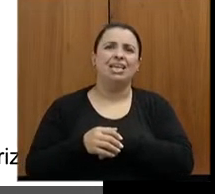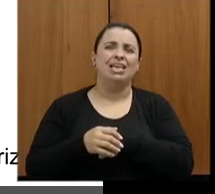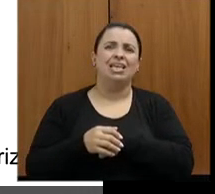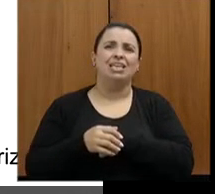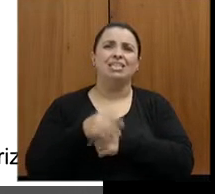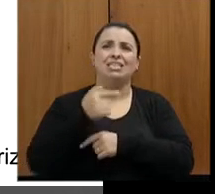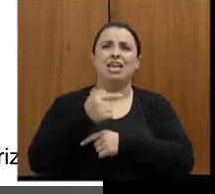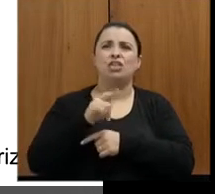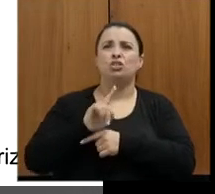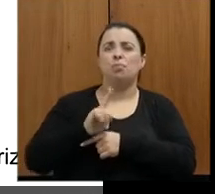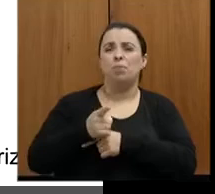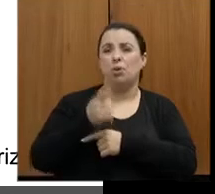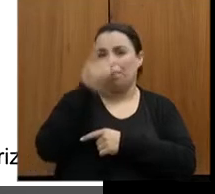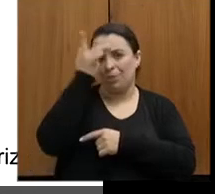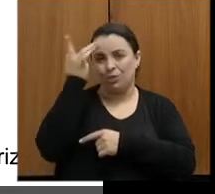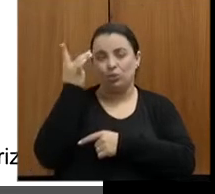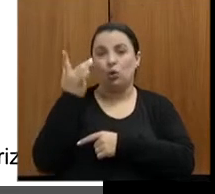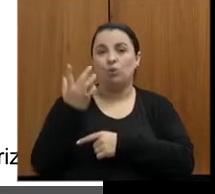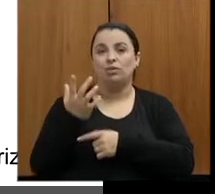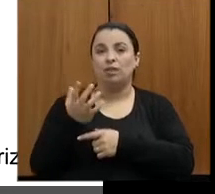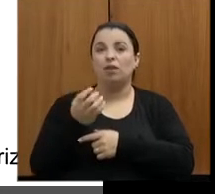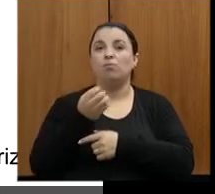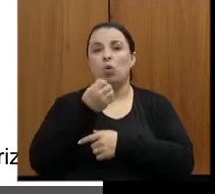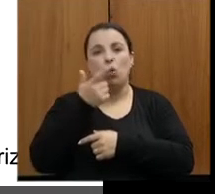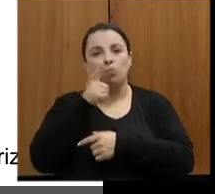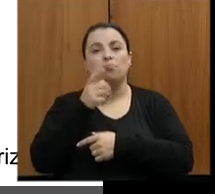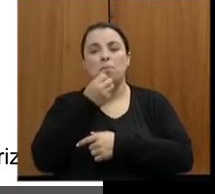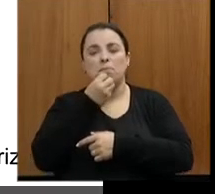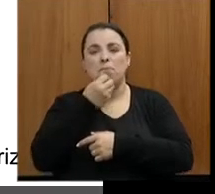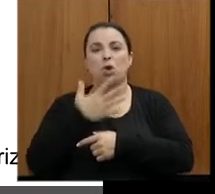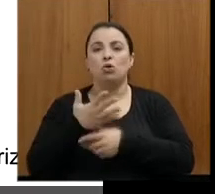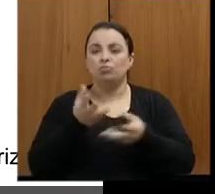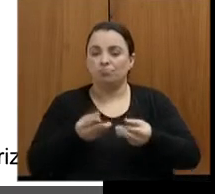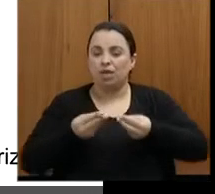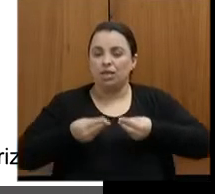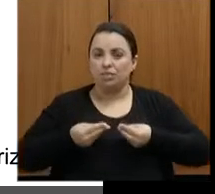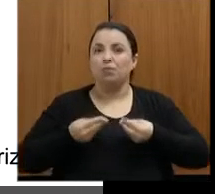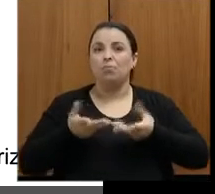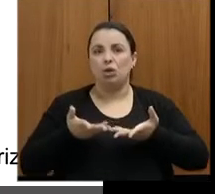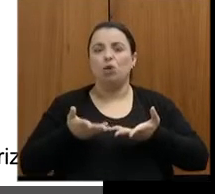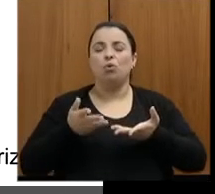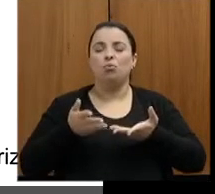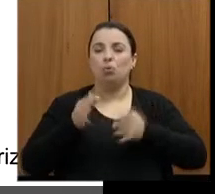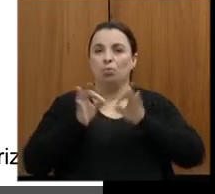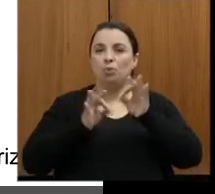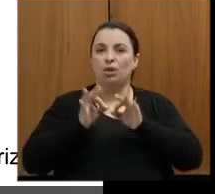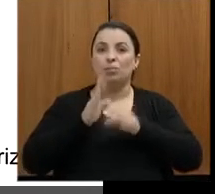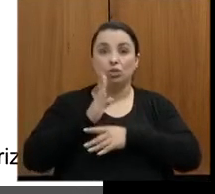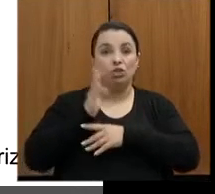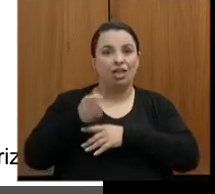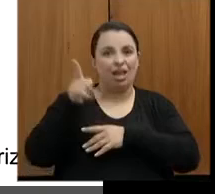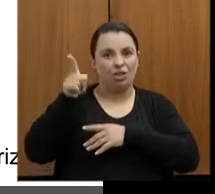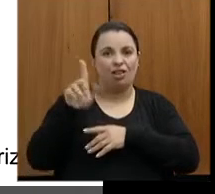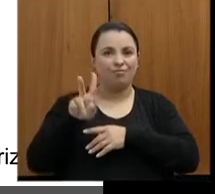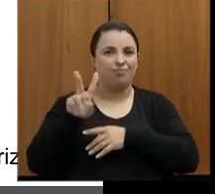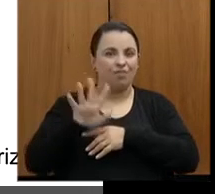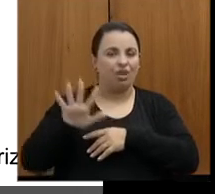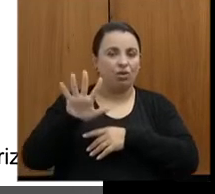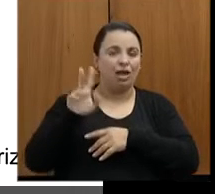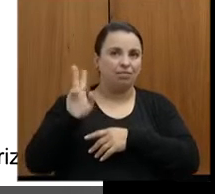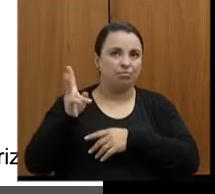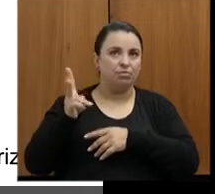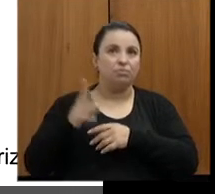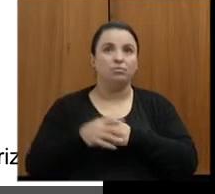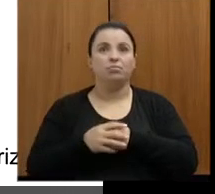7 mil cidadãos impactados, beneficiados pelo programa diretamente lá no Vale do Aço. São 1